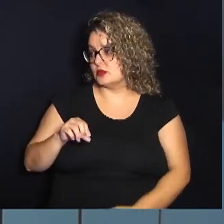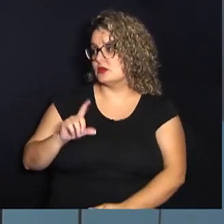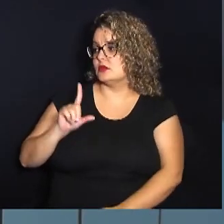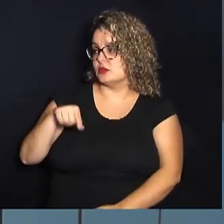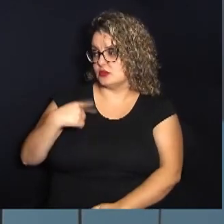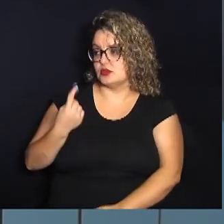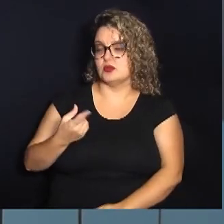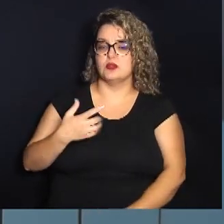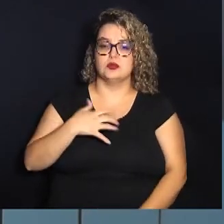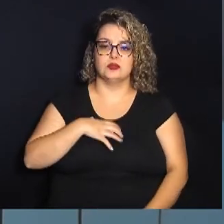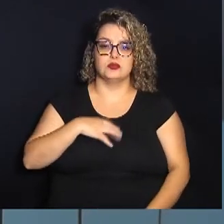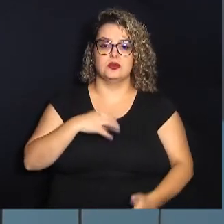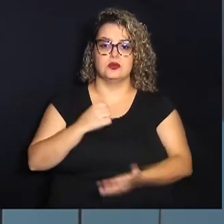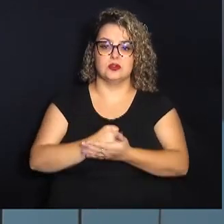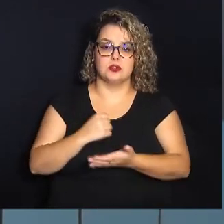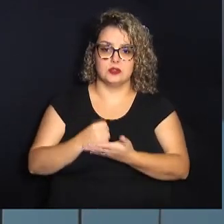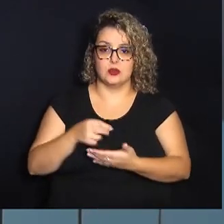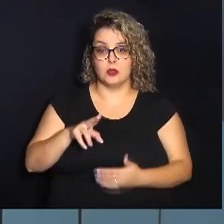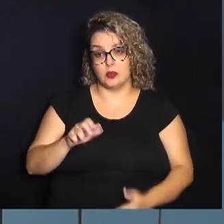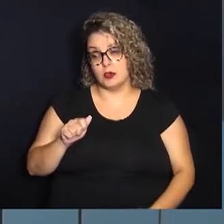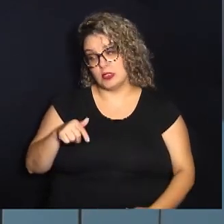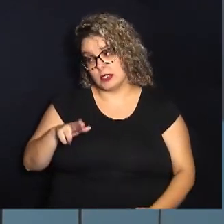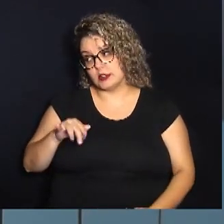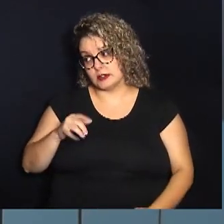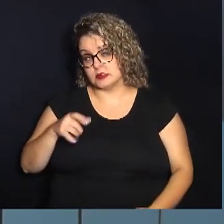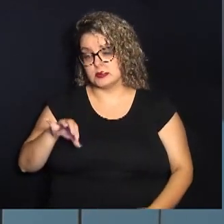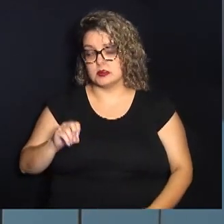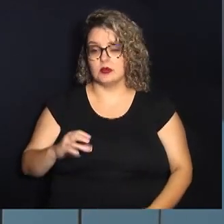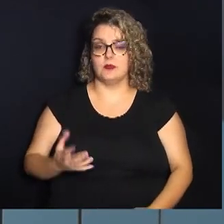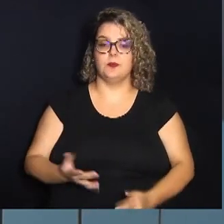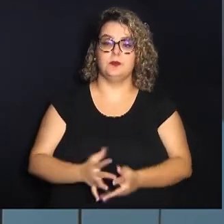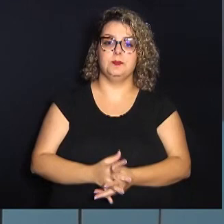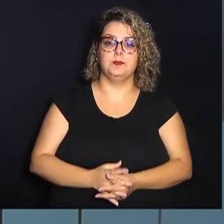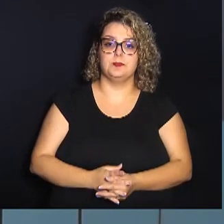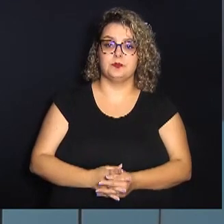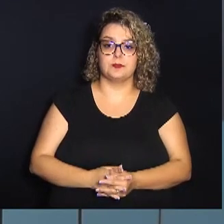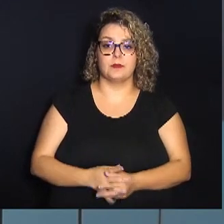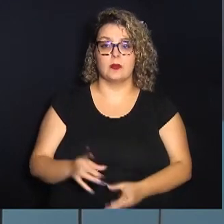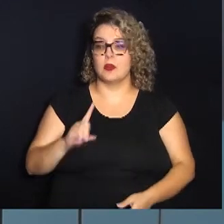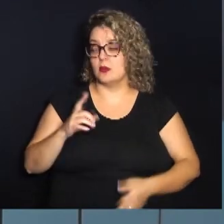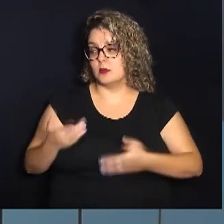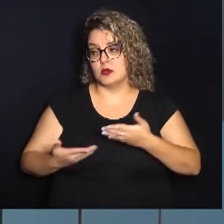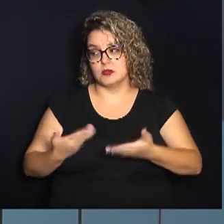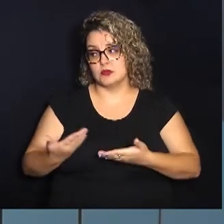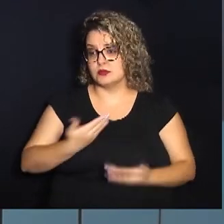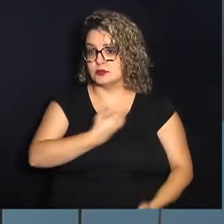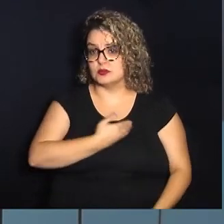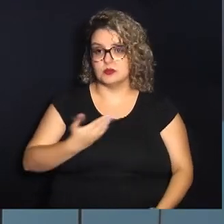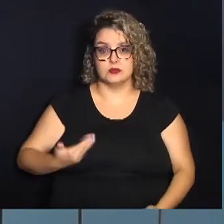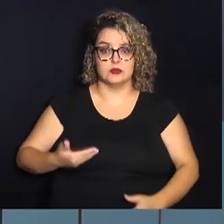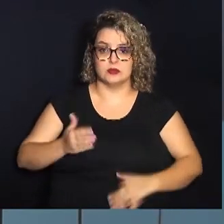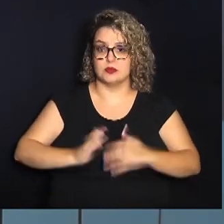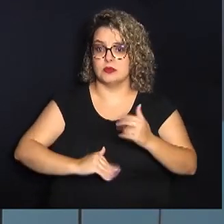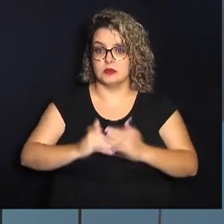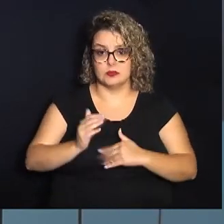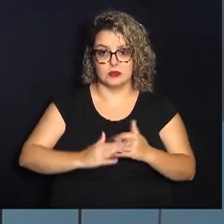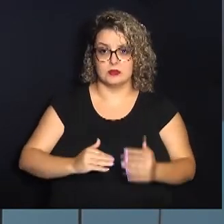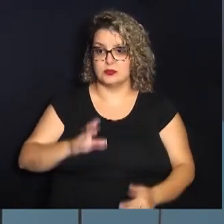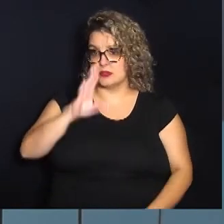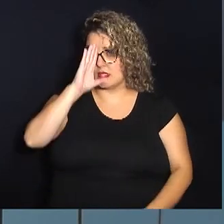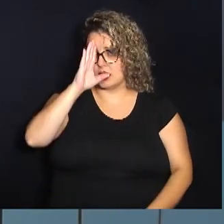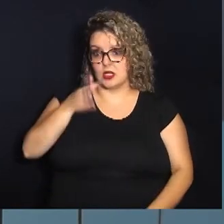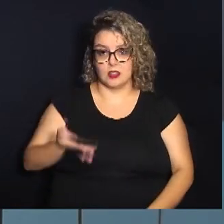de contratação ou de aquisição dessa mão de obra, mas não são servidores públicos direto e servidores públicos